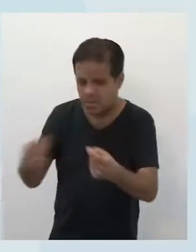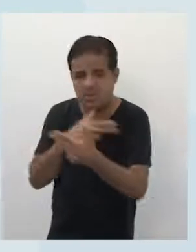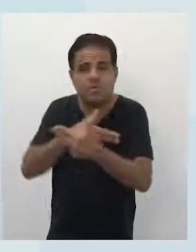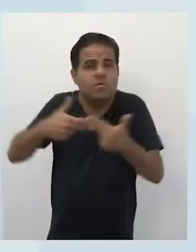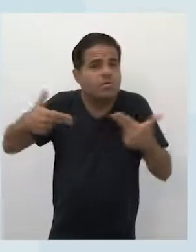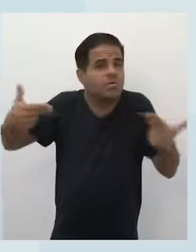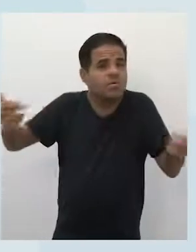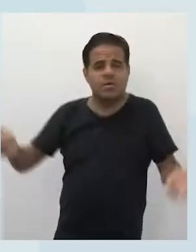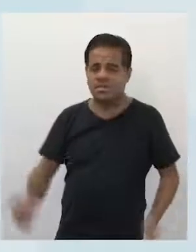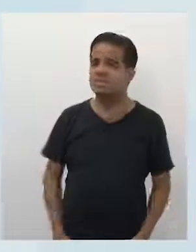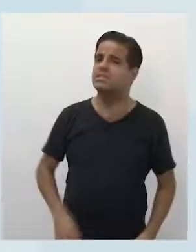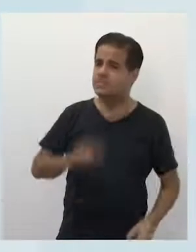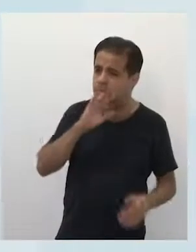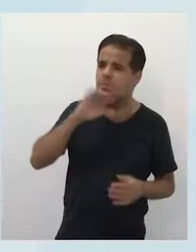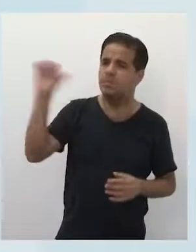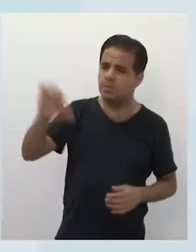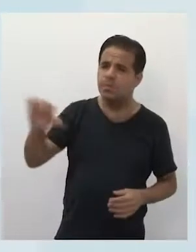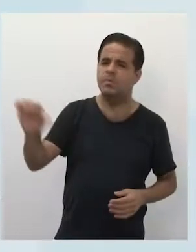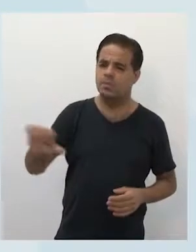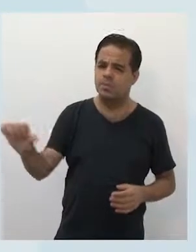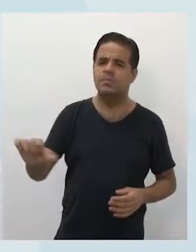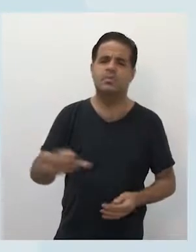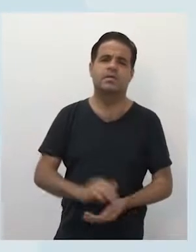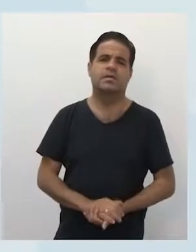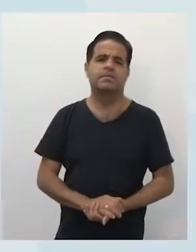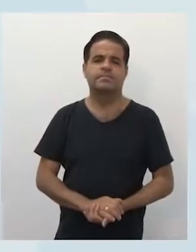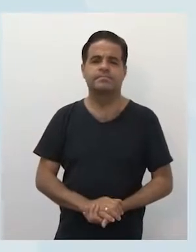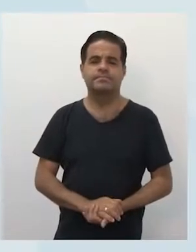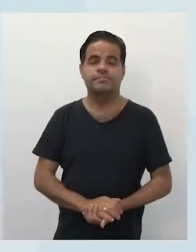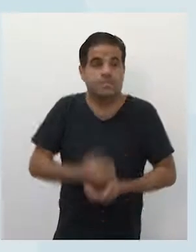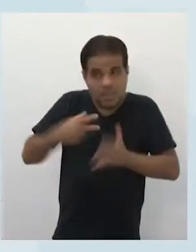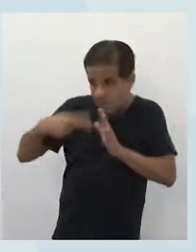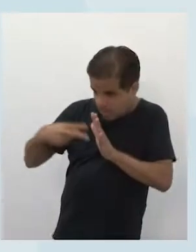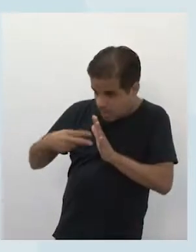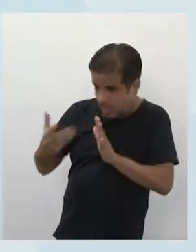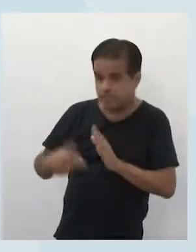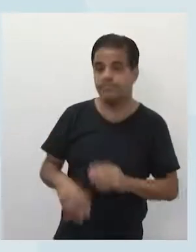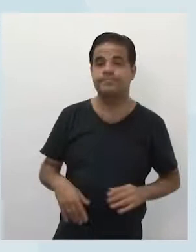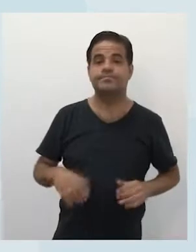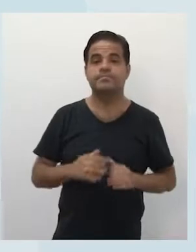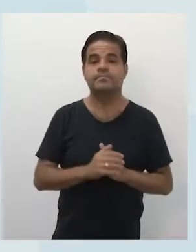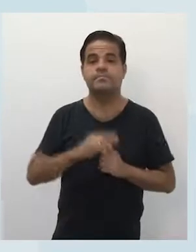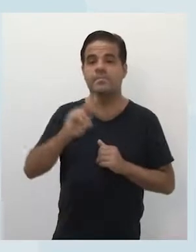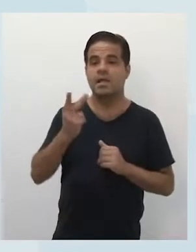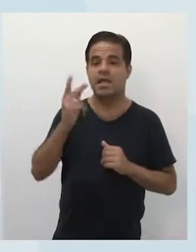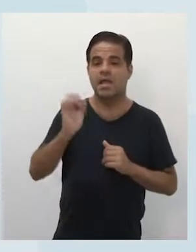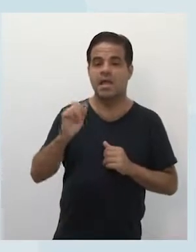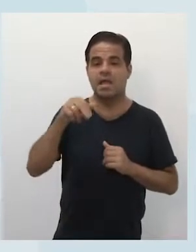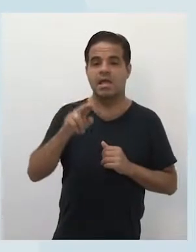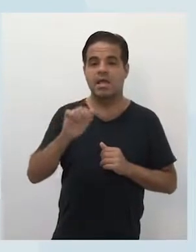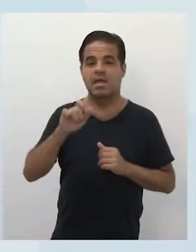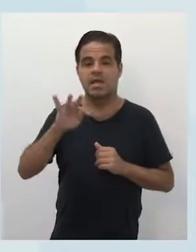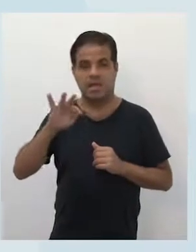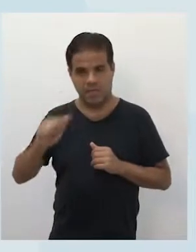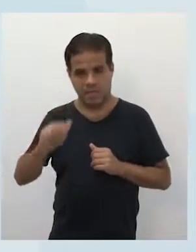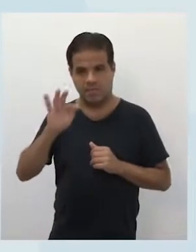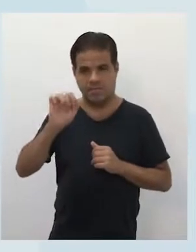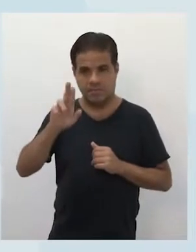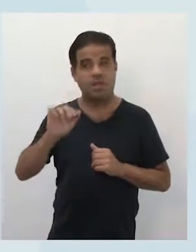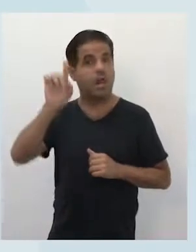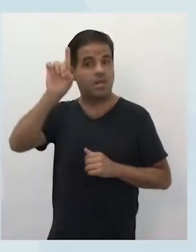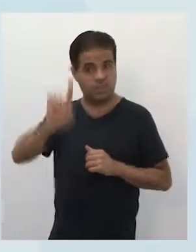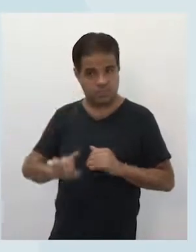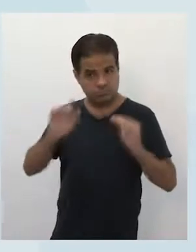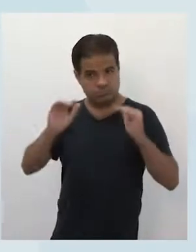coisas negativas. Quer que eu vou lendo? Por favor. Henrietta Fore, diretora executiva da